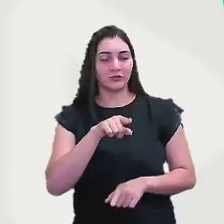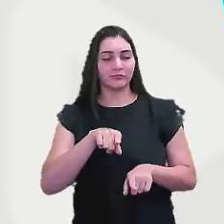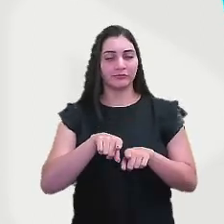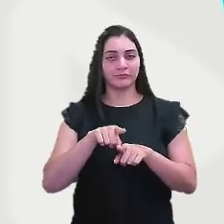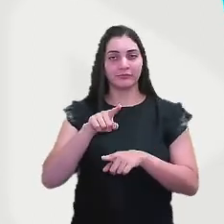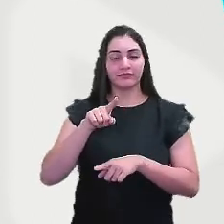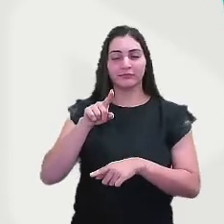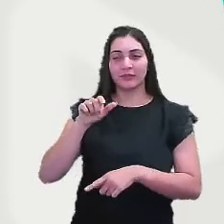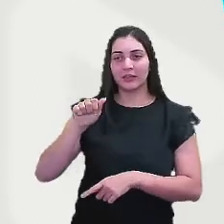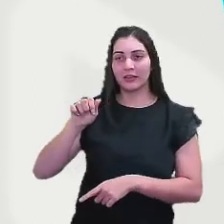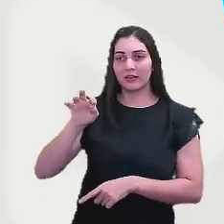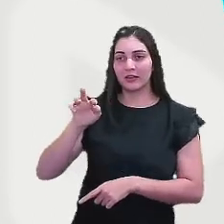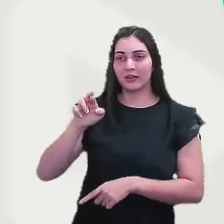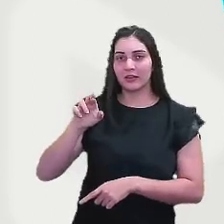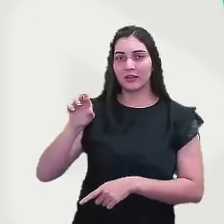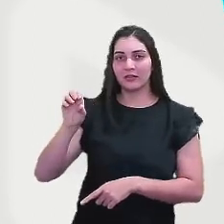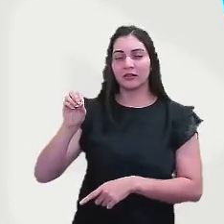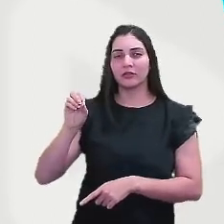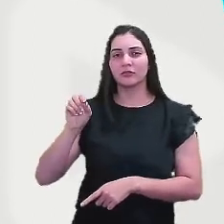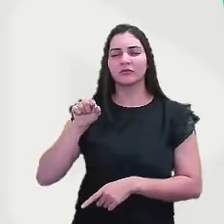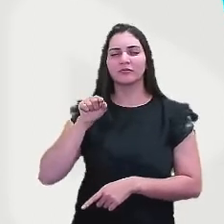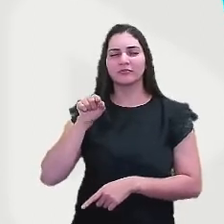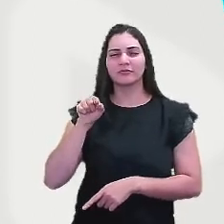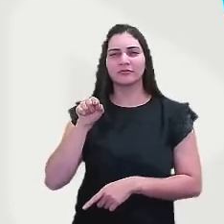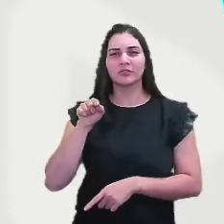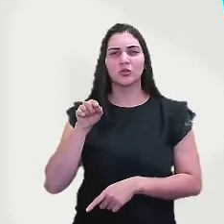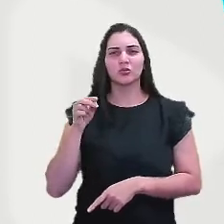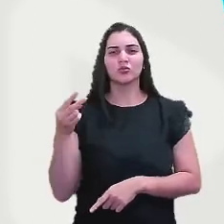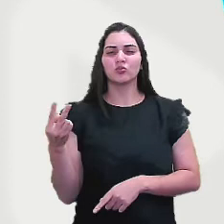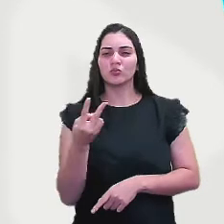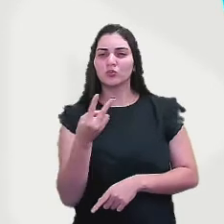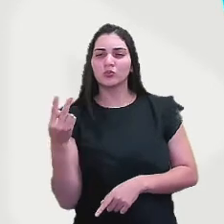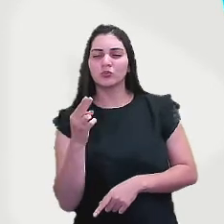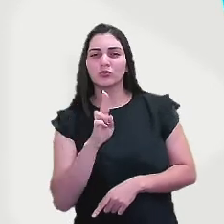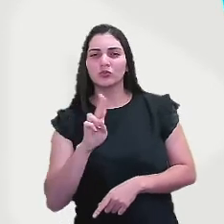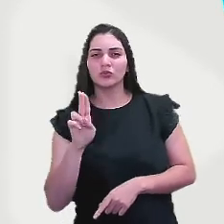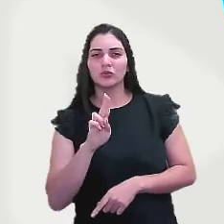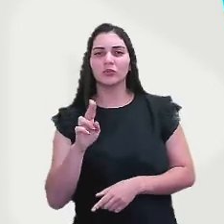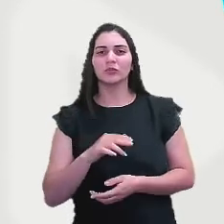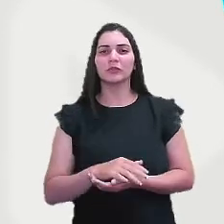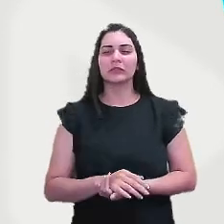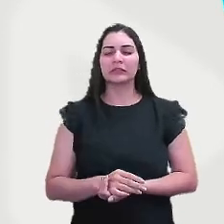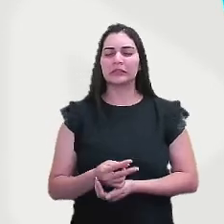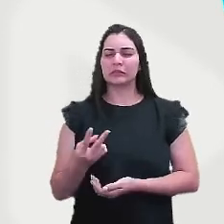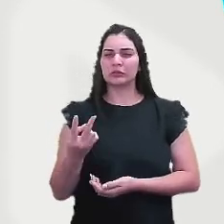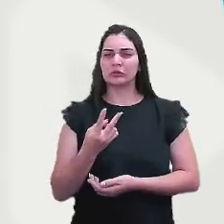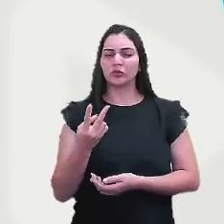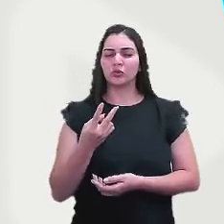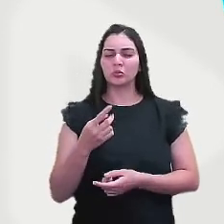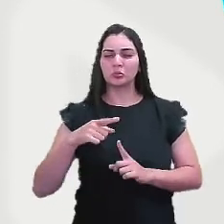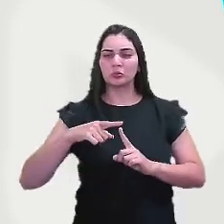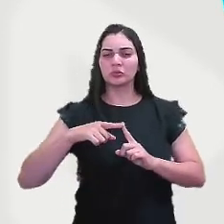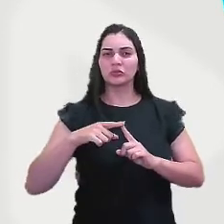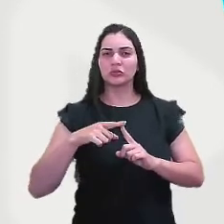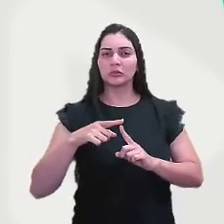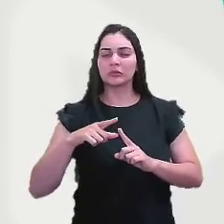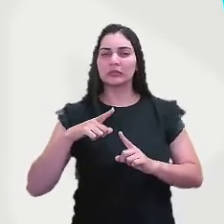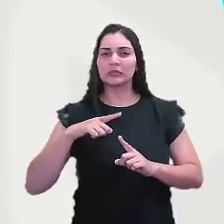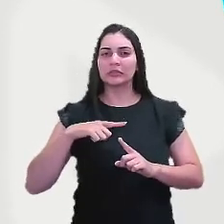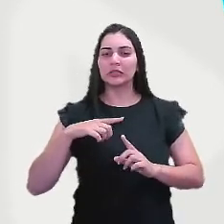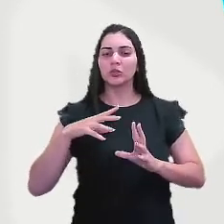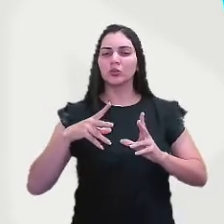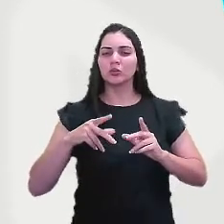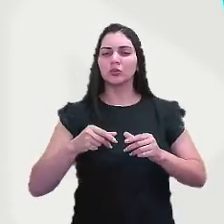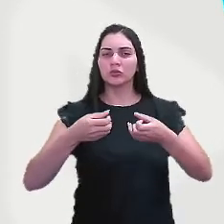aterro. Esse binômio aí que vocês estão vendo, esses dois grandes, essas duas grandes dimensões, tem tudo a ver